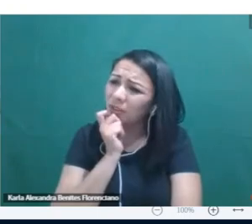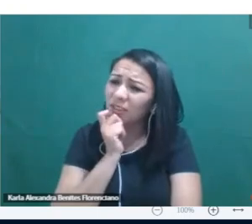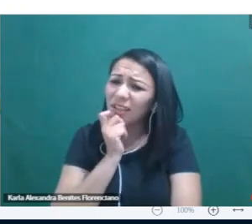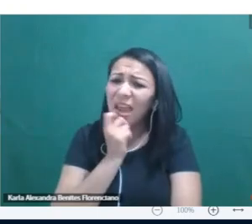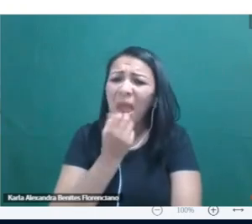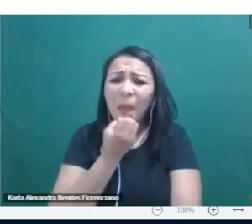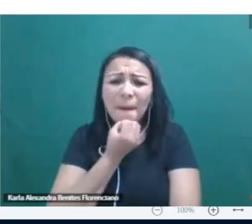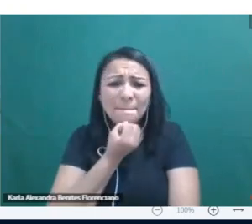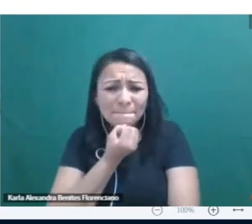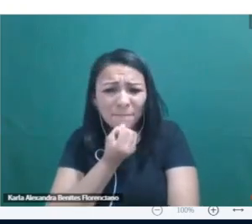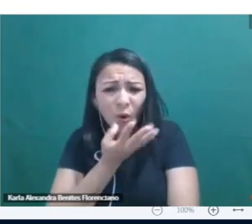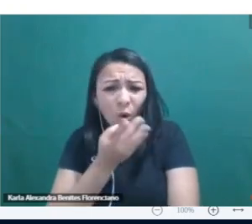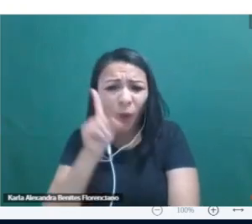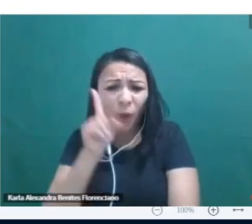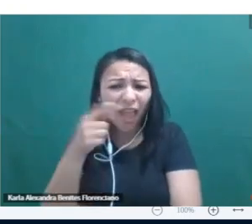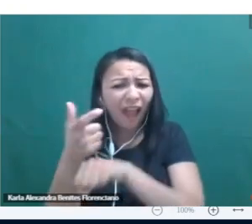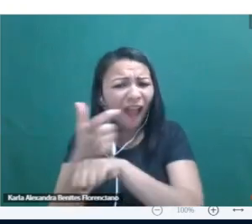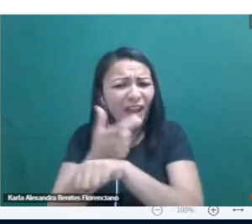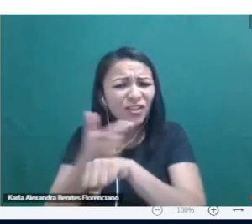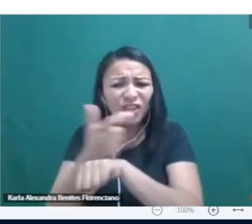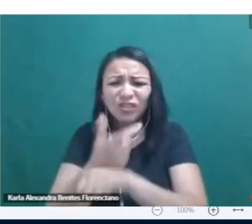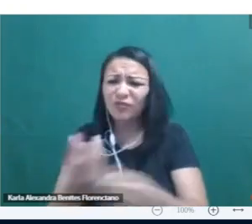bom é adjetivo.